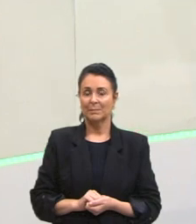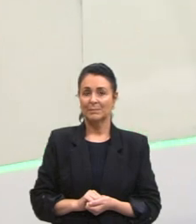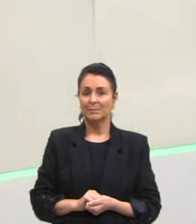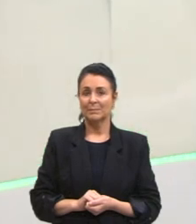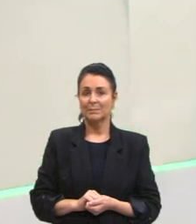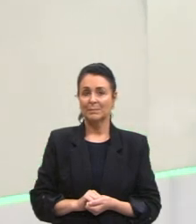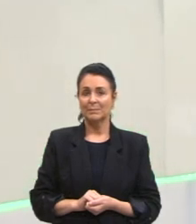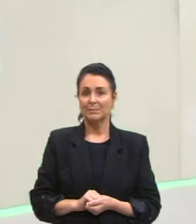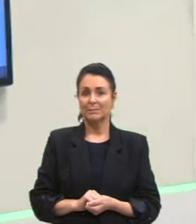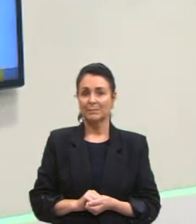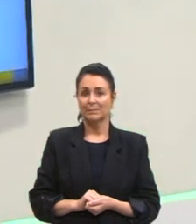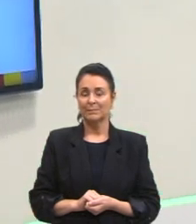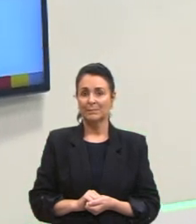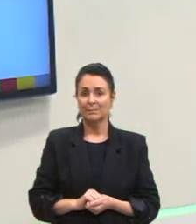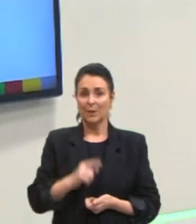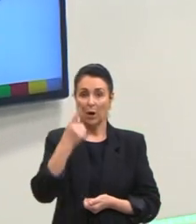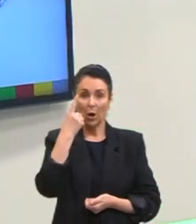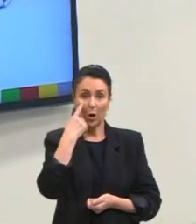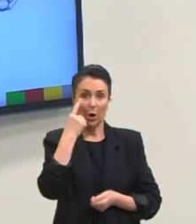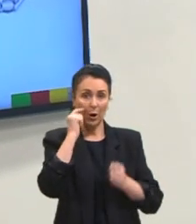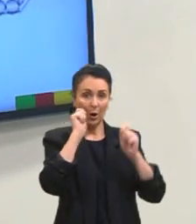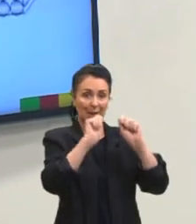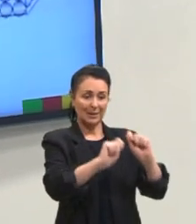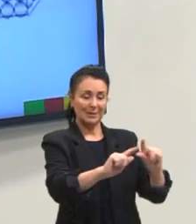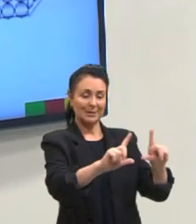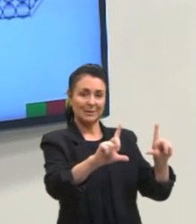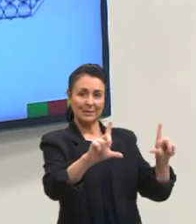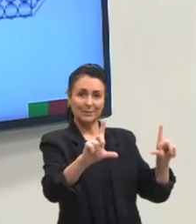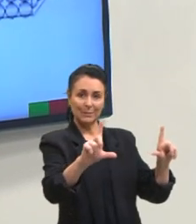Então, indo aqui para o quadro, nós temos...